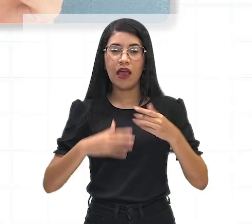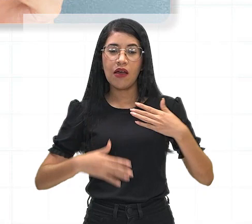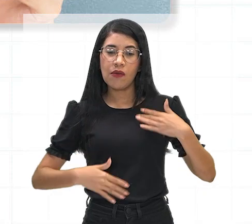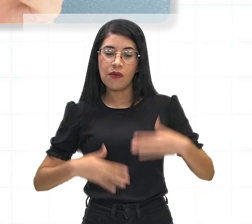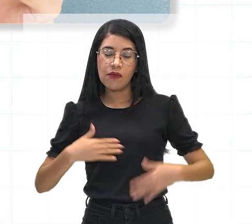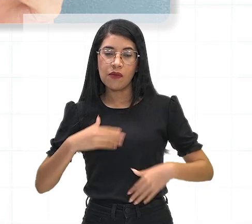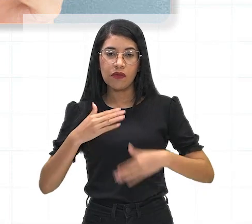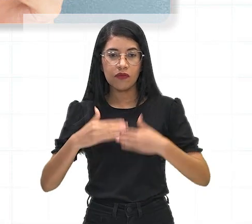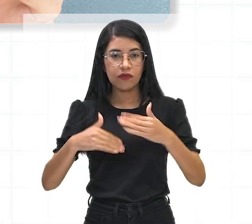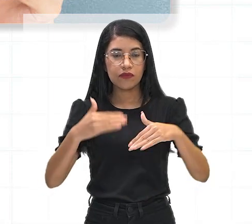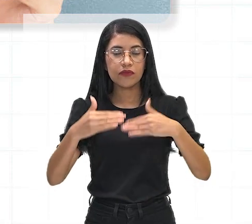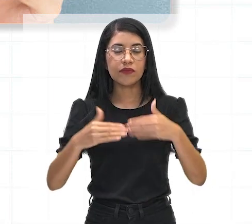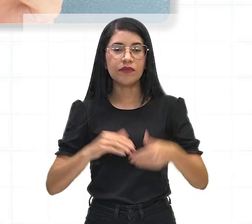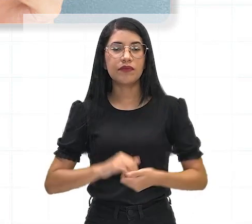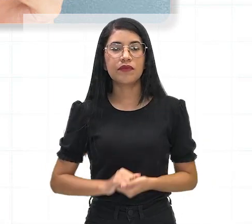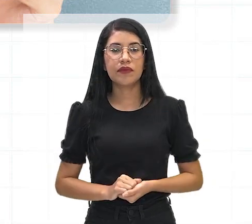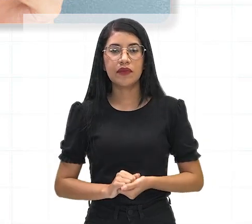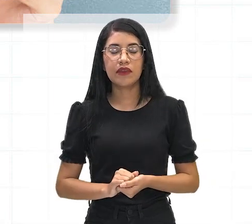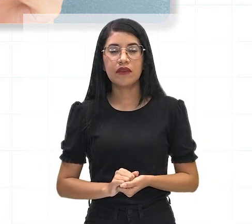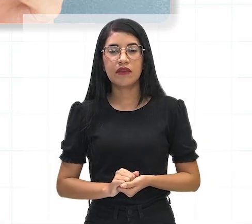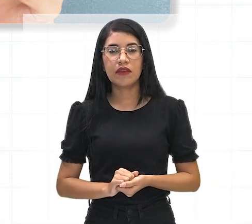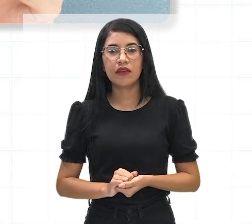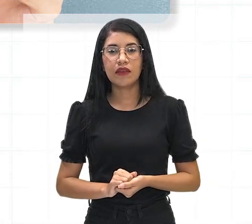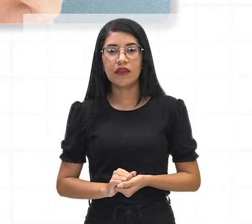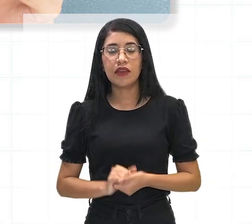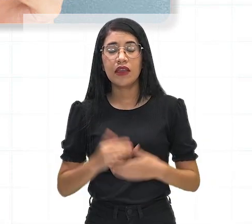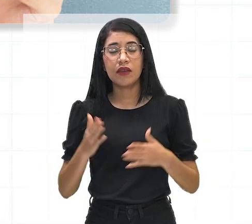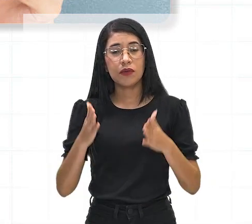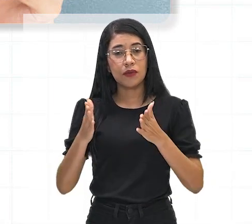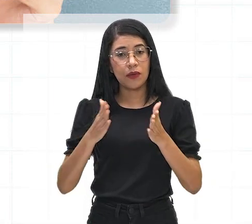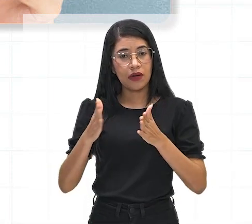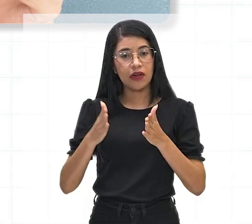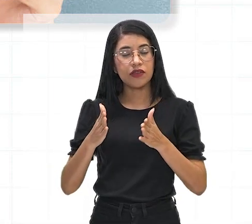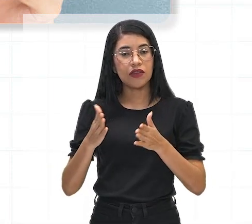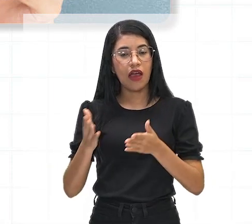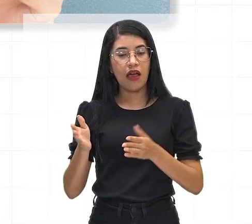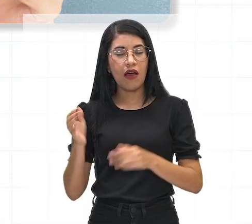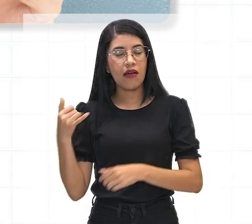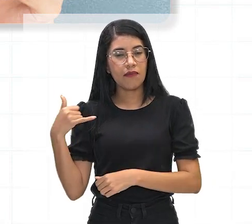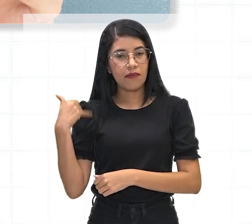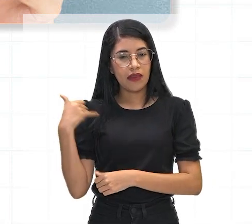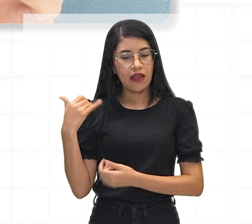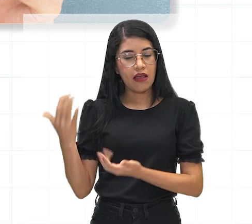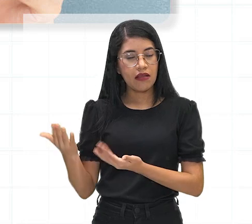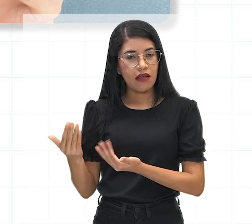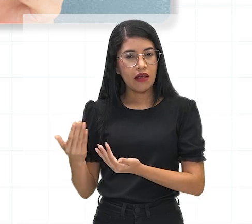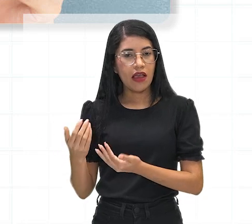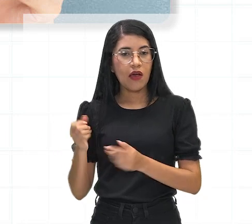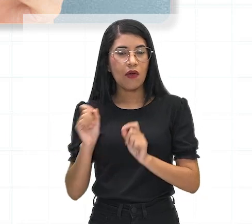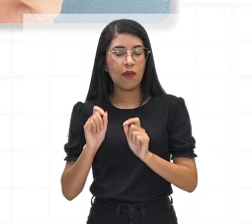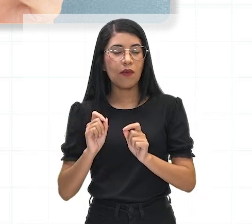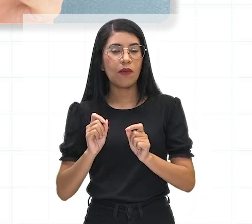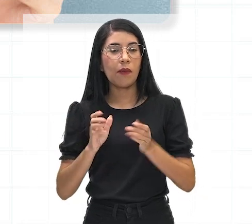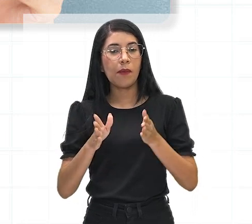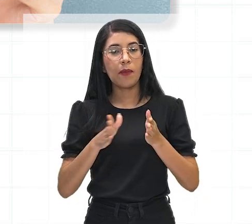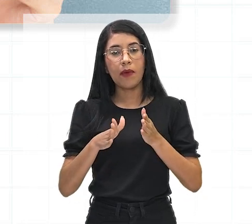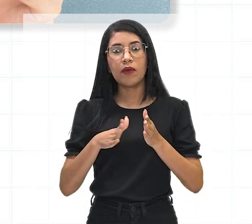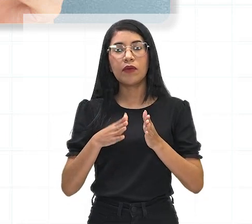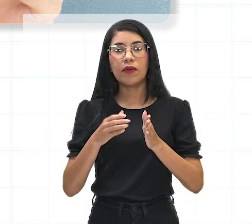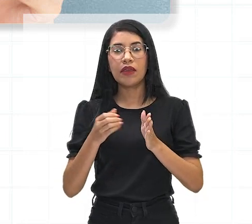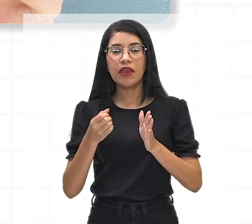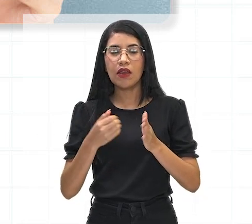puberdade. A puberdade, ela é durante a adolescência, né? Ela é um período que vai marcar